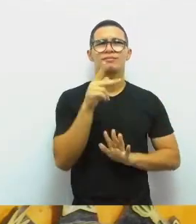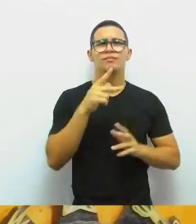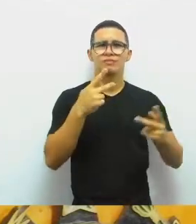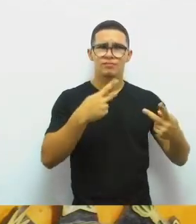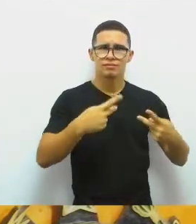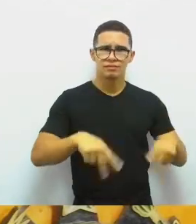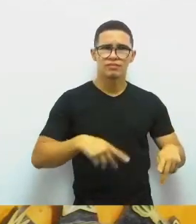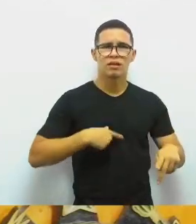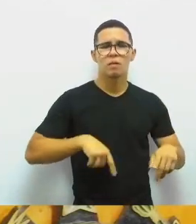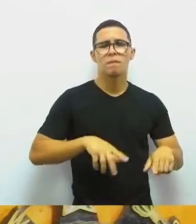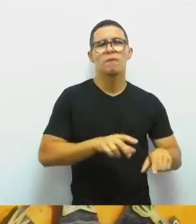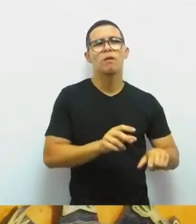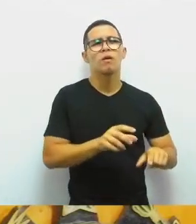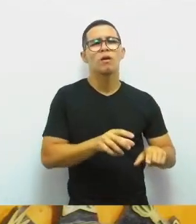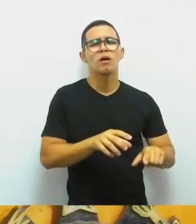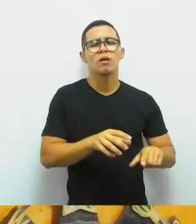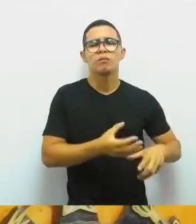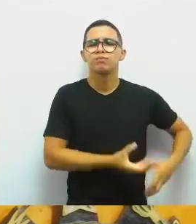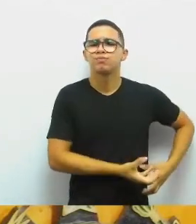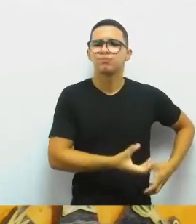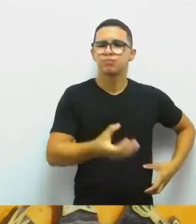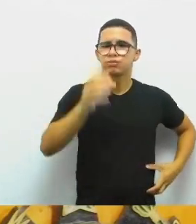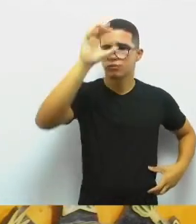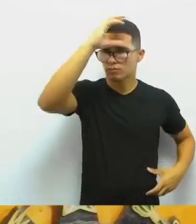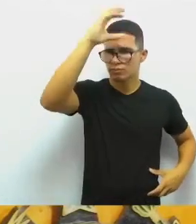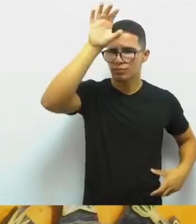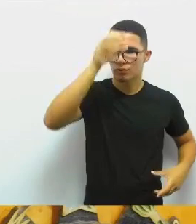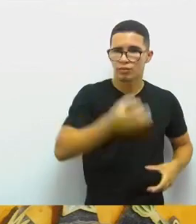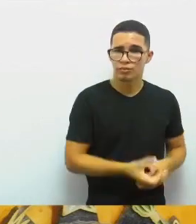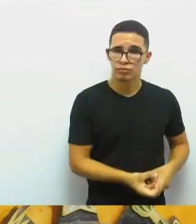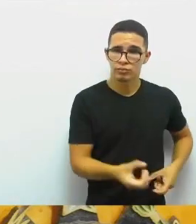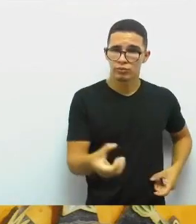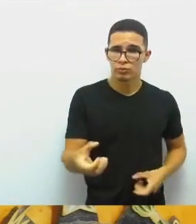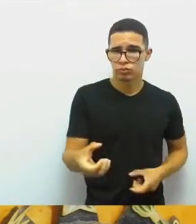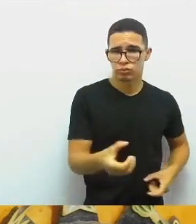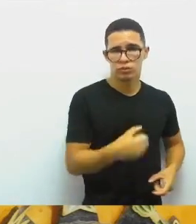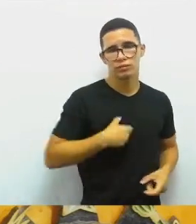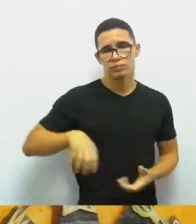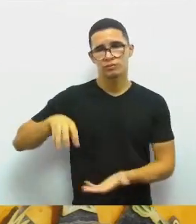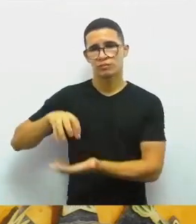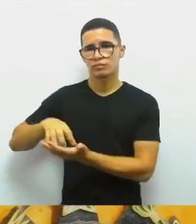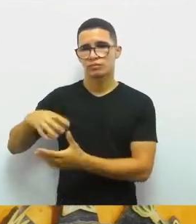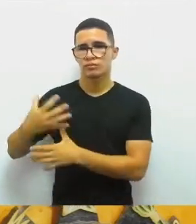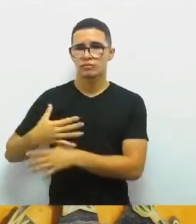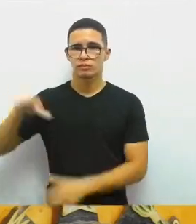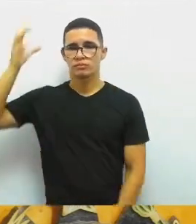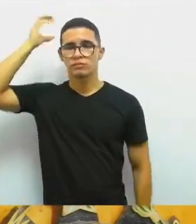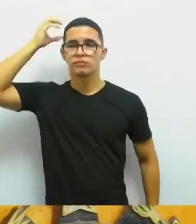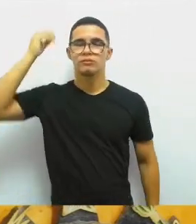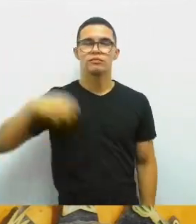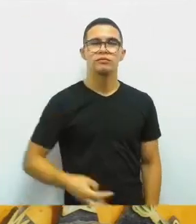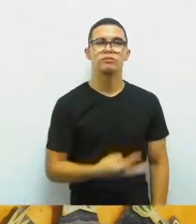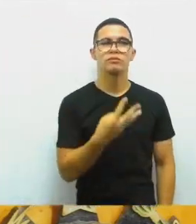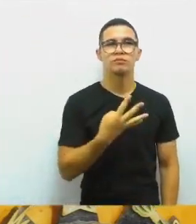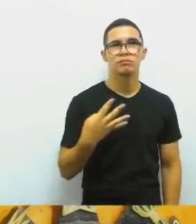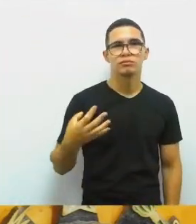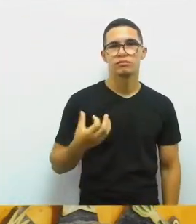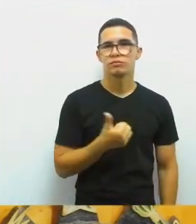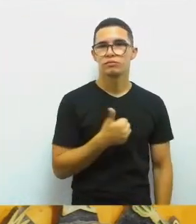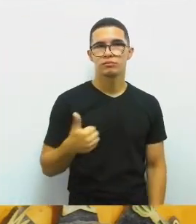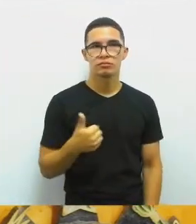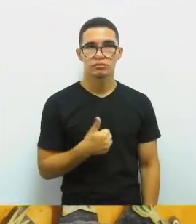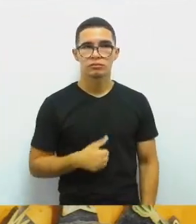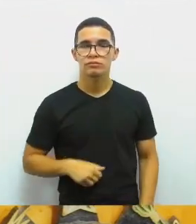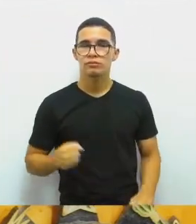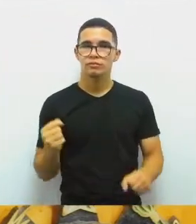na Segurança Bombeiro Militar no município de Angra dos Reis. Indicação 3411, indicando ao prefeito municipal